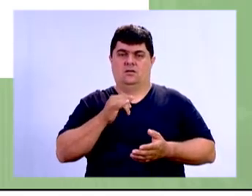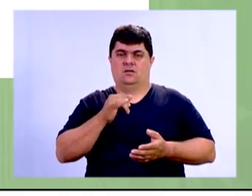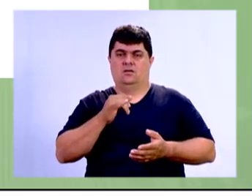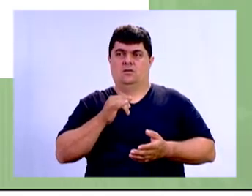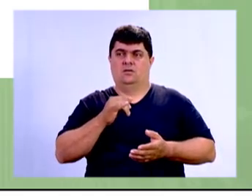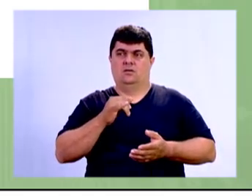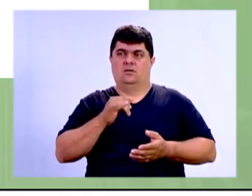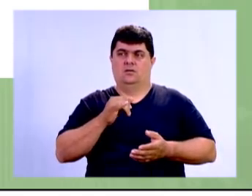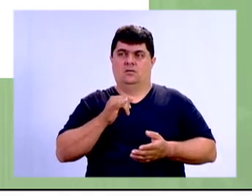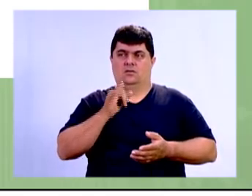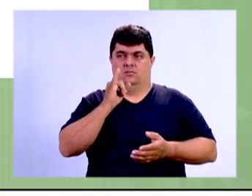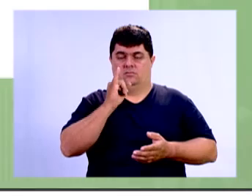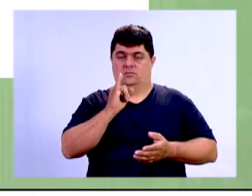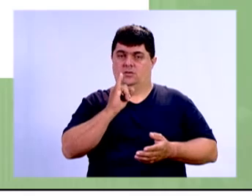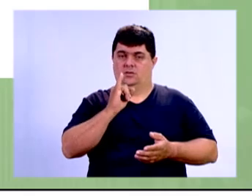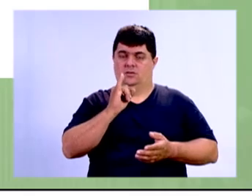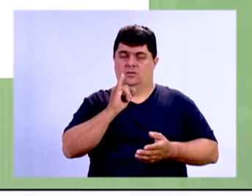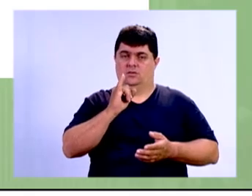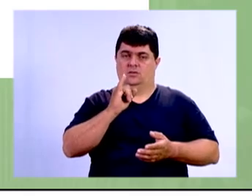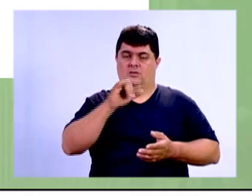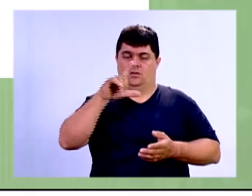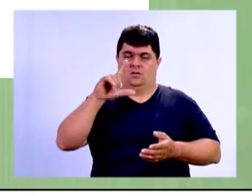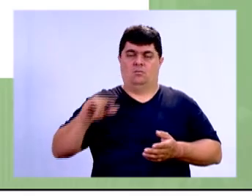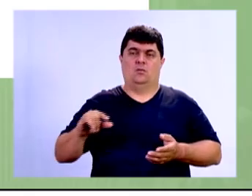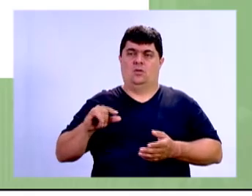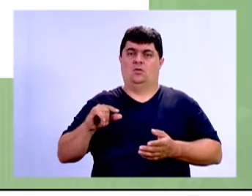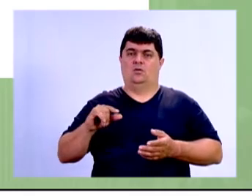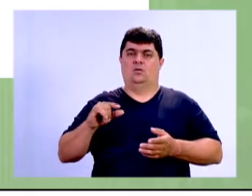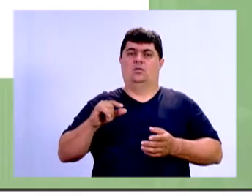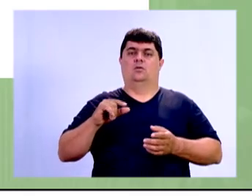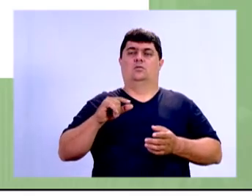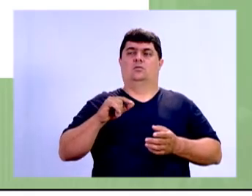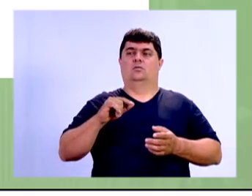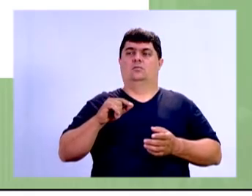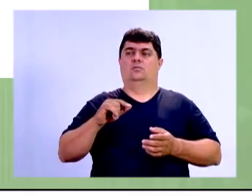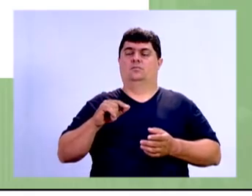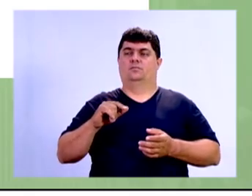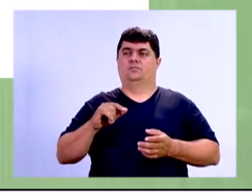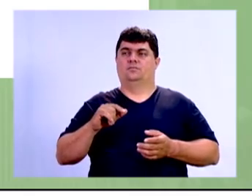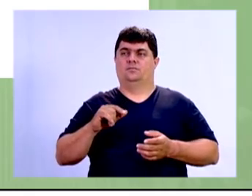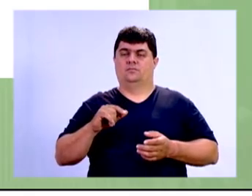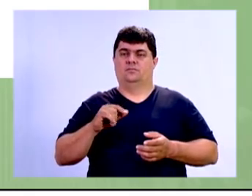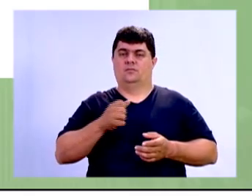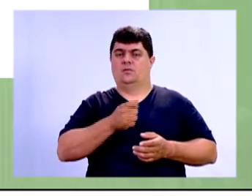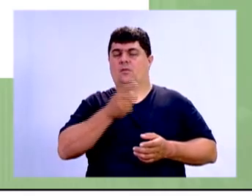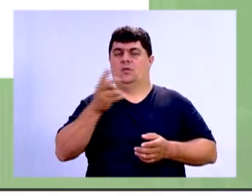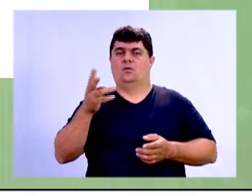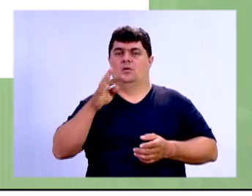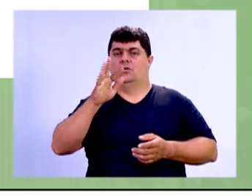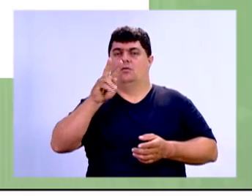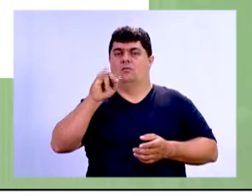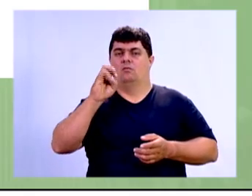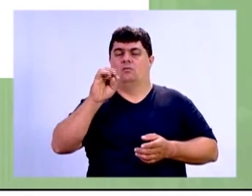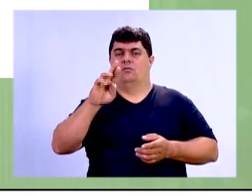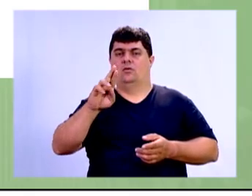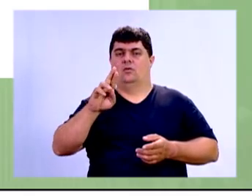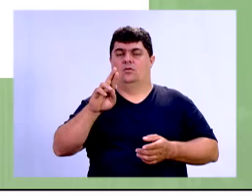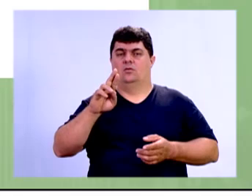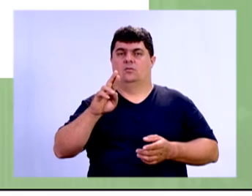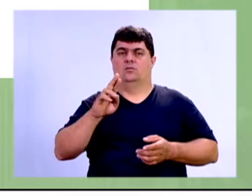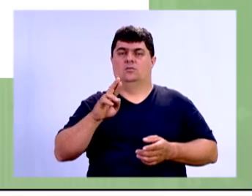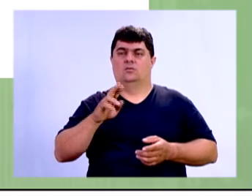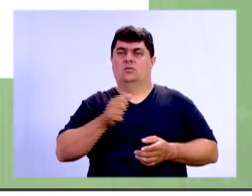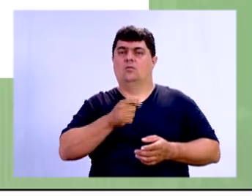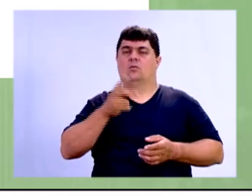menor ou igual, menor que o tamanho do meu vetor, né? A estrutura chamada lente, ele me dá